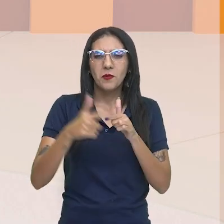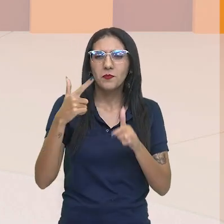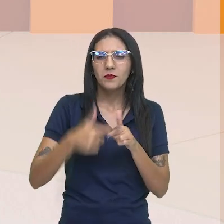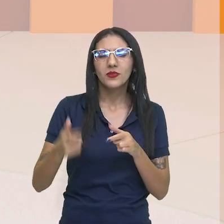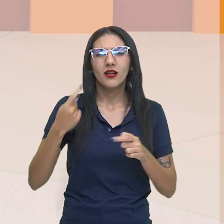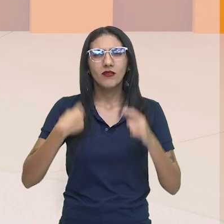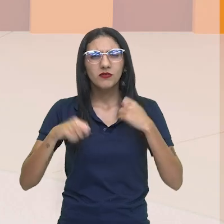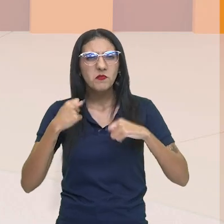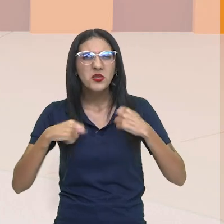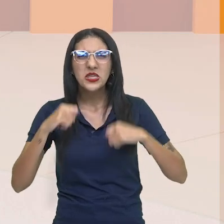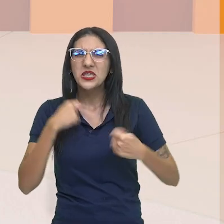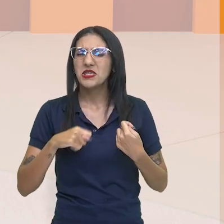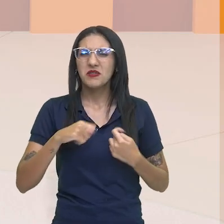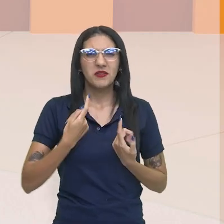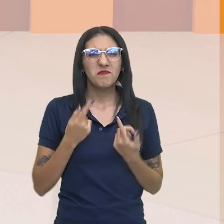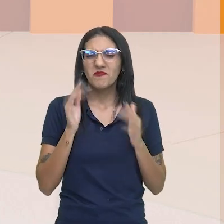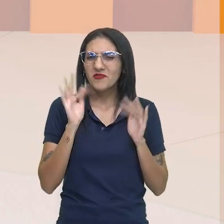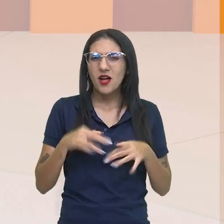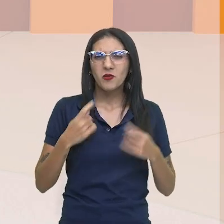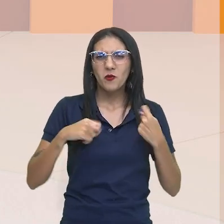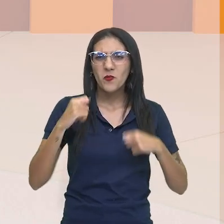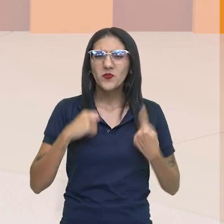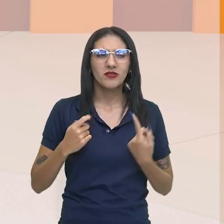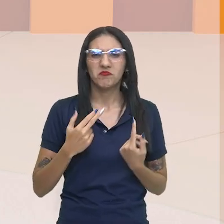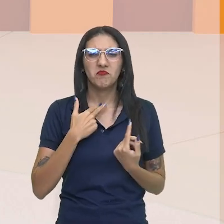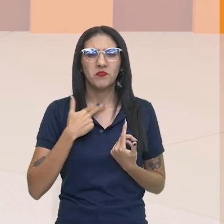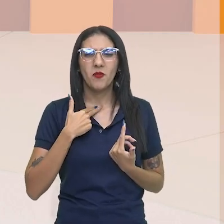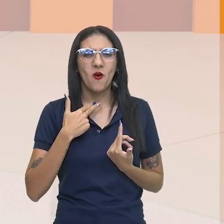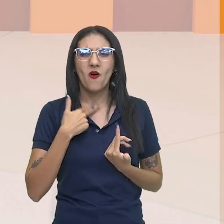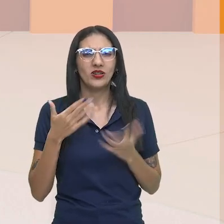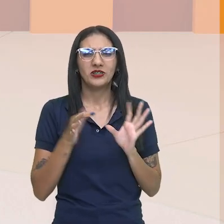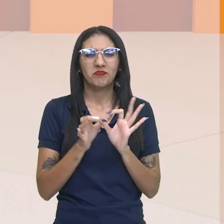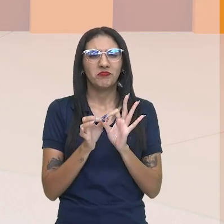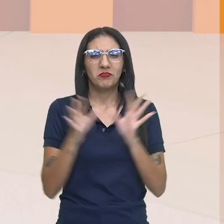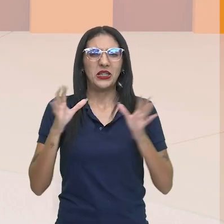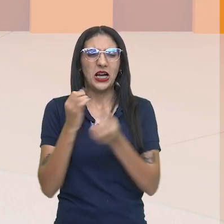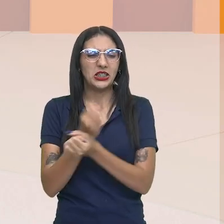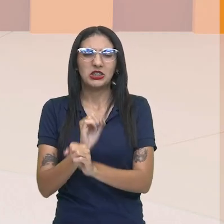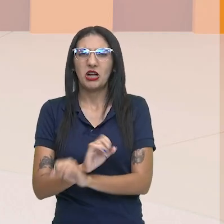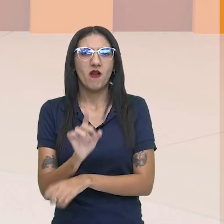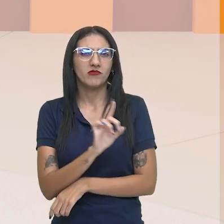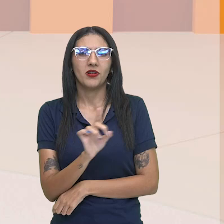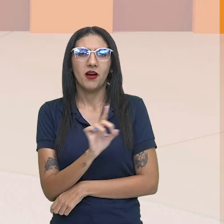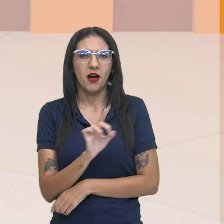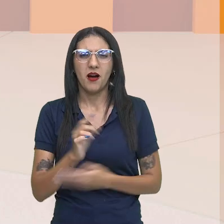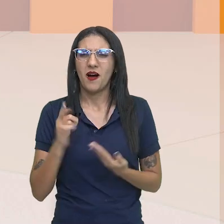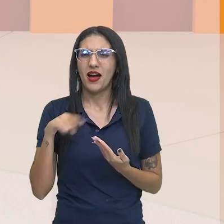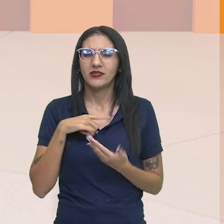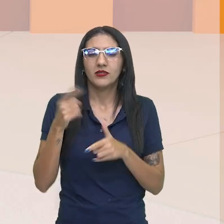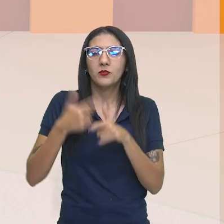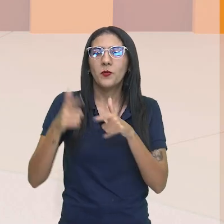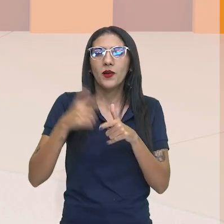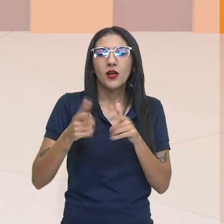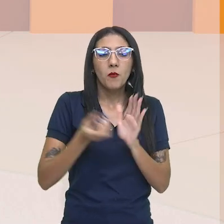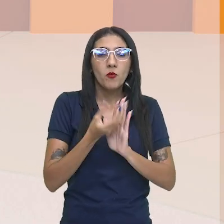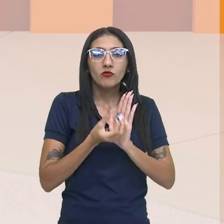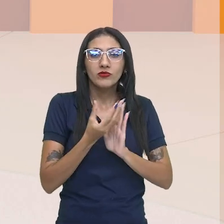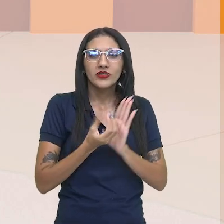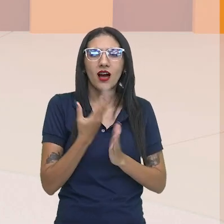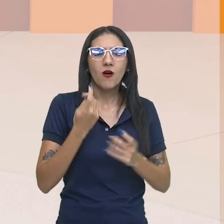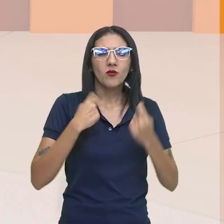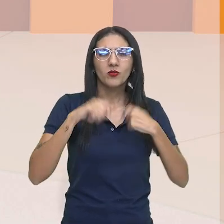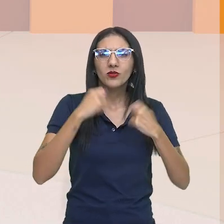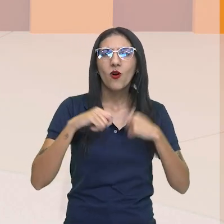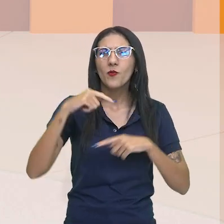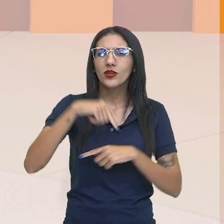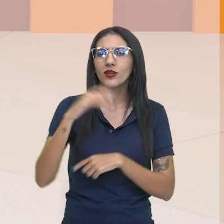vai acabar a economia, isso aí. Não tem que acabar com a escravidão, não. Né? Isso aí vai prejudicar a produção econômica